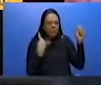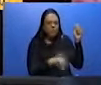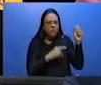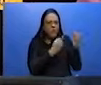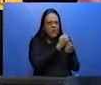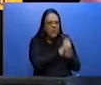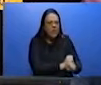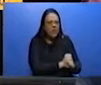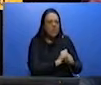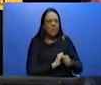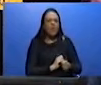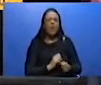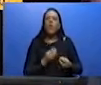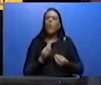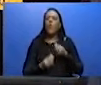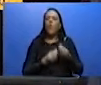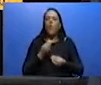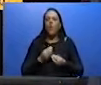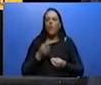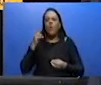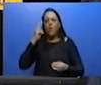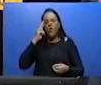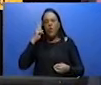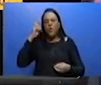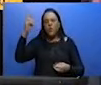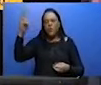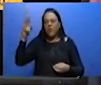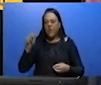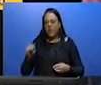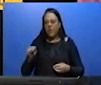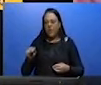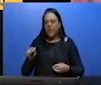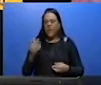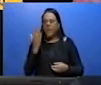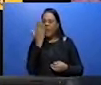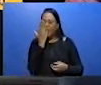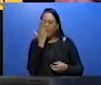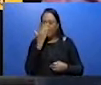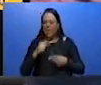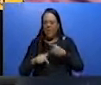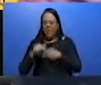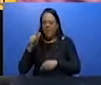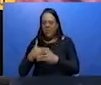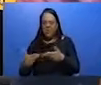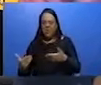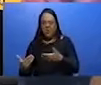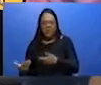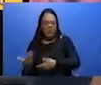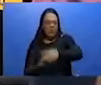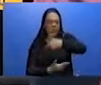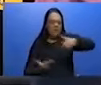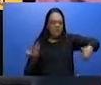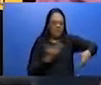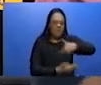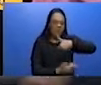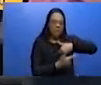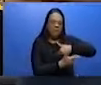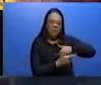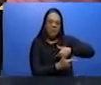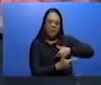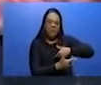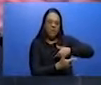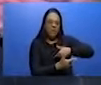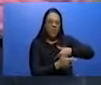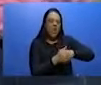indígenas recebiam ferramentas, espelhos e bugigangas. Em troca, organizavam grupos para trabalhar nas lavouras